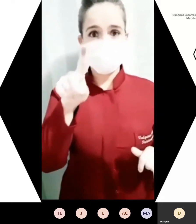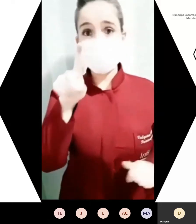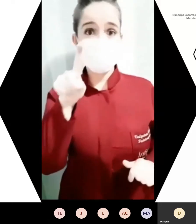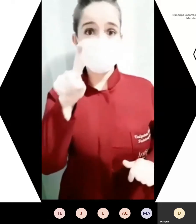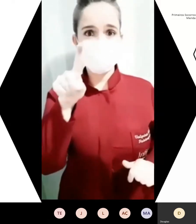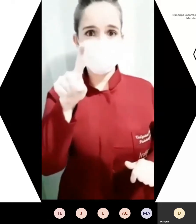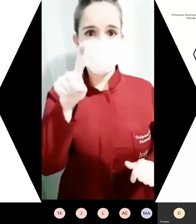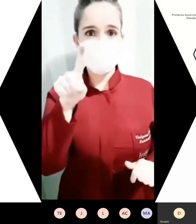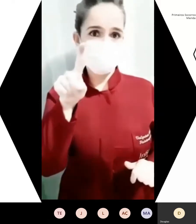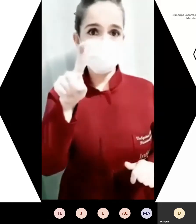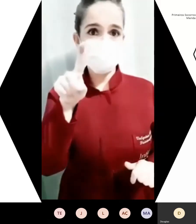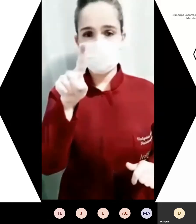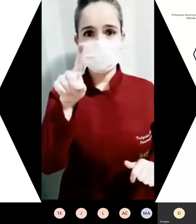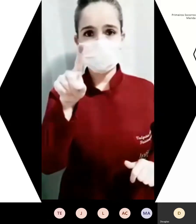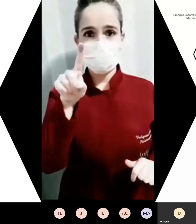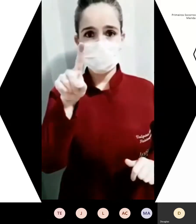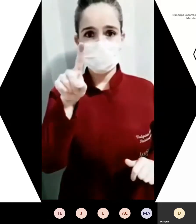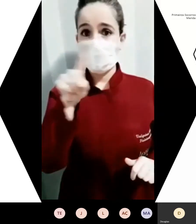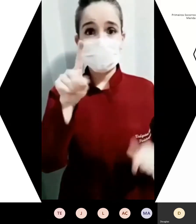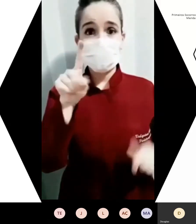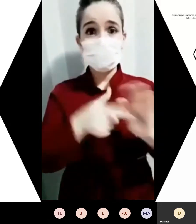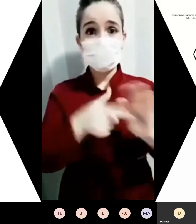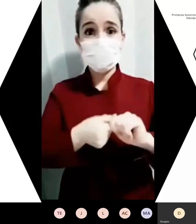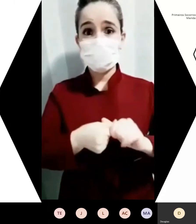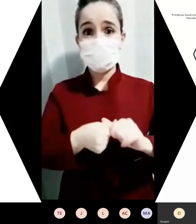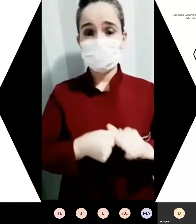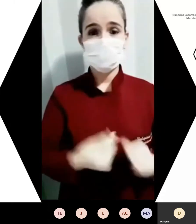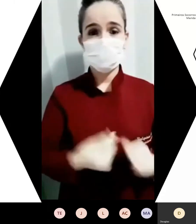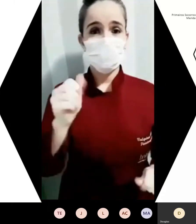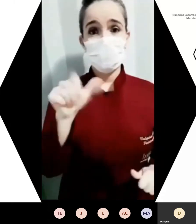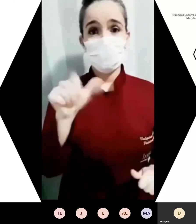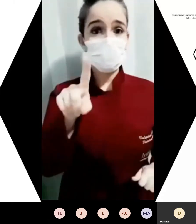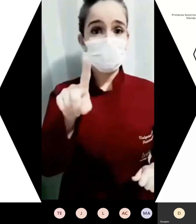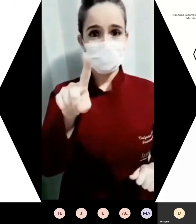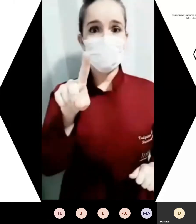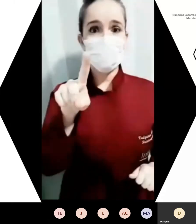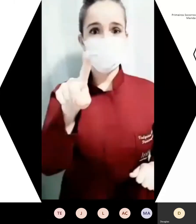conseguem ver, isso eu consigo ver que está sujo, que está contaminado. Mas o vírus,